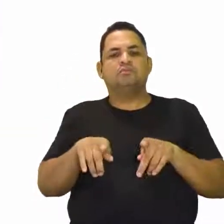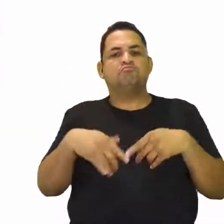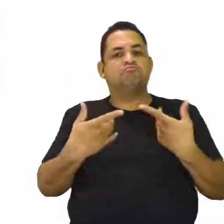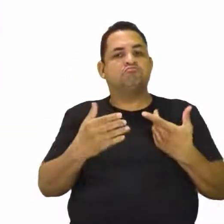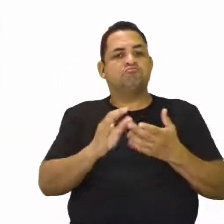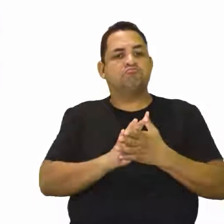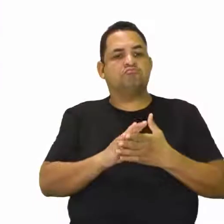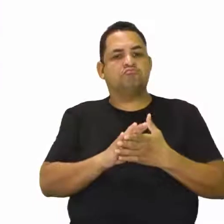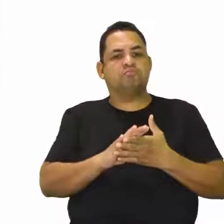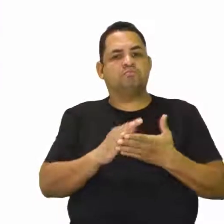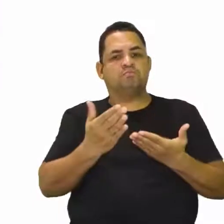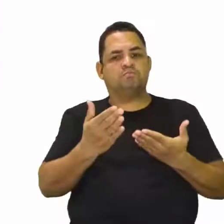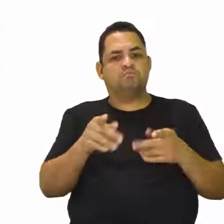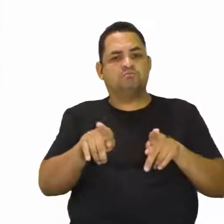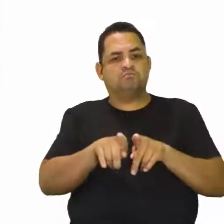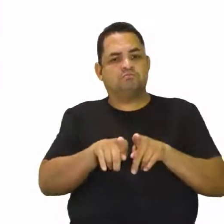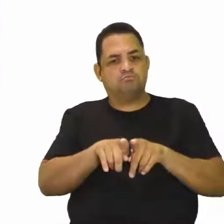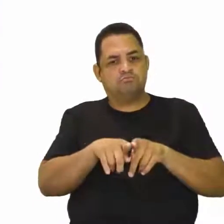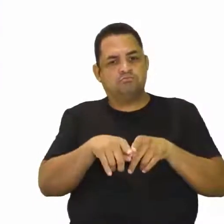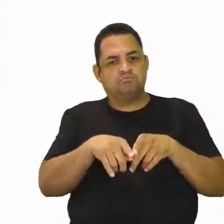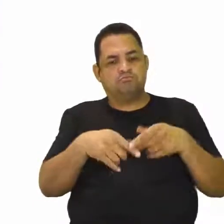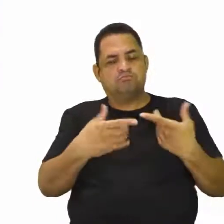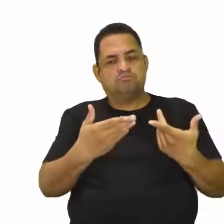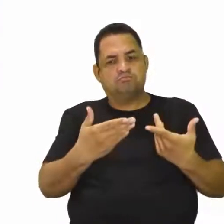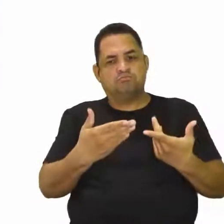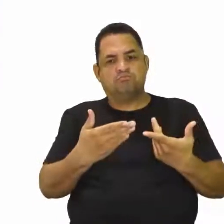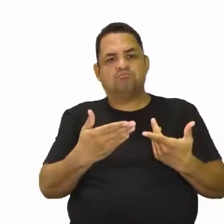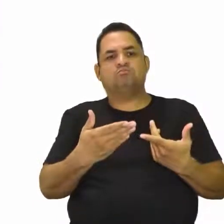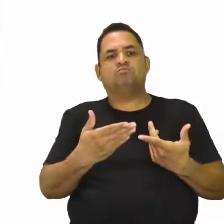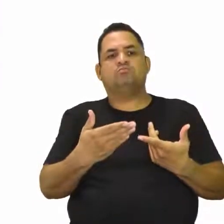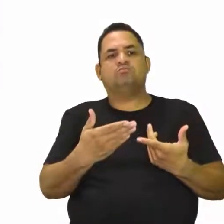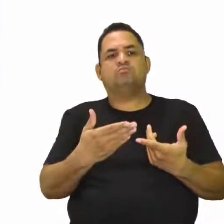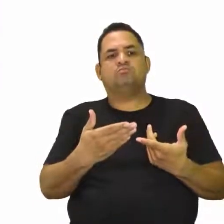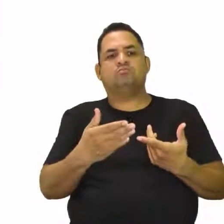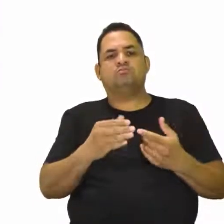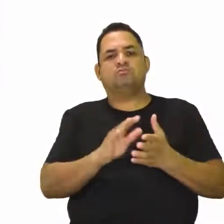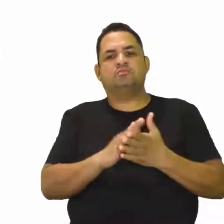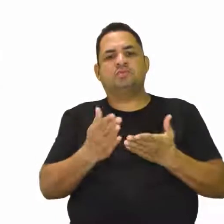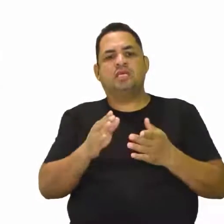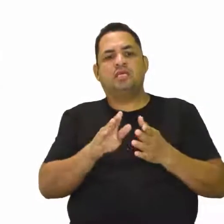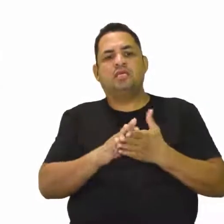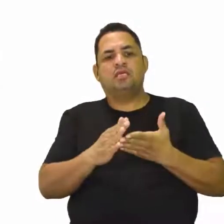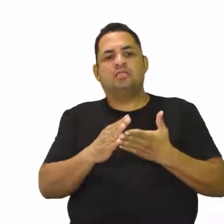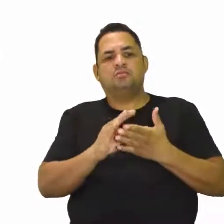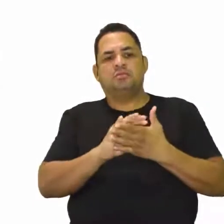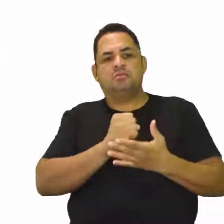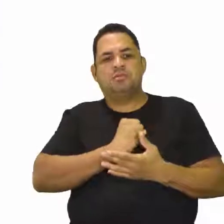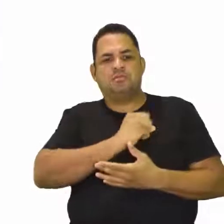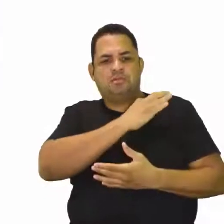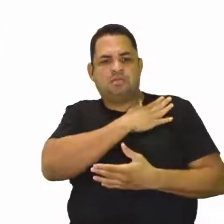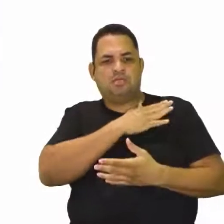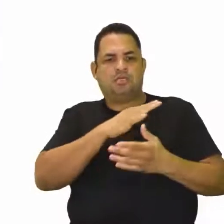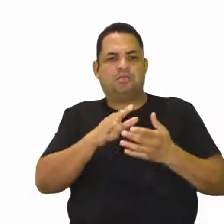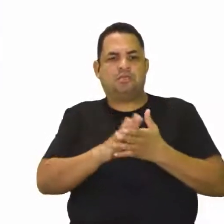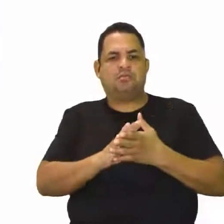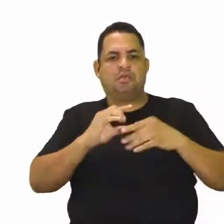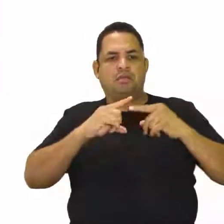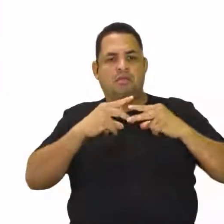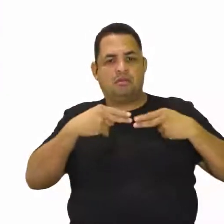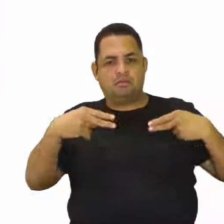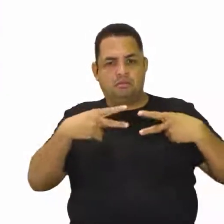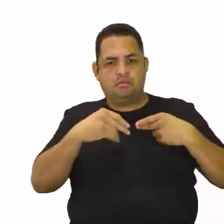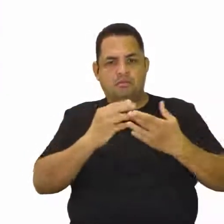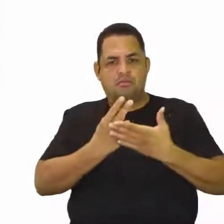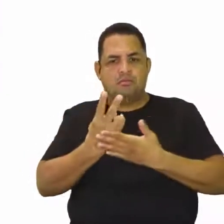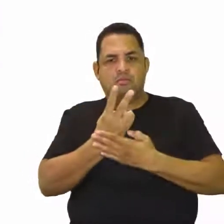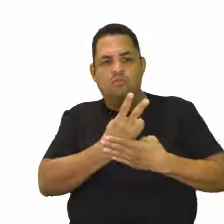os governos totalitários tanto da Alemanha como também da Itália, e o regime militarista do Japão buscou